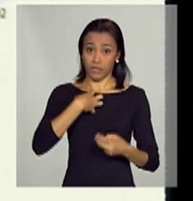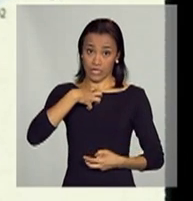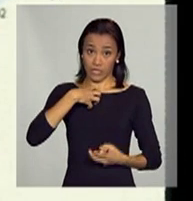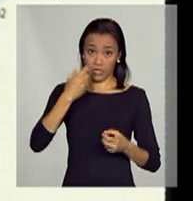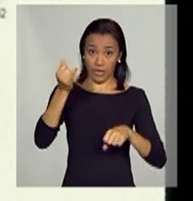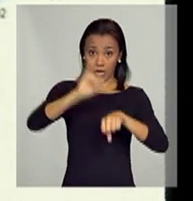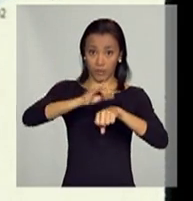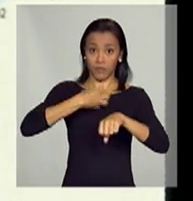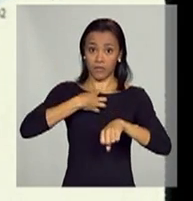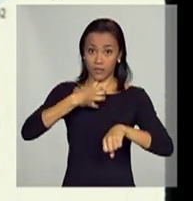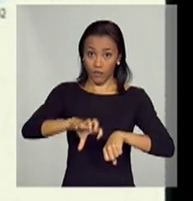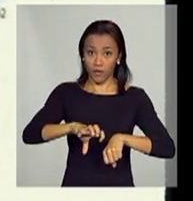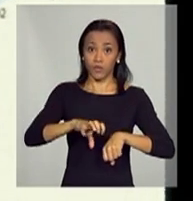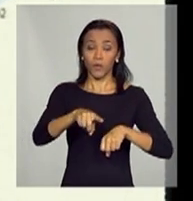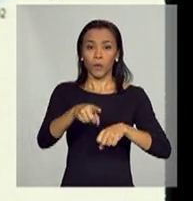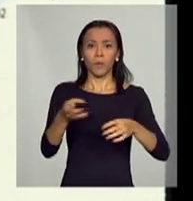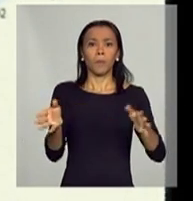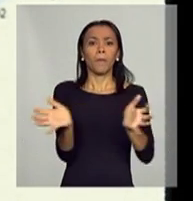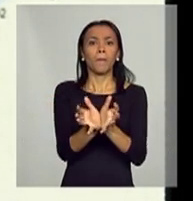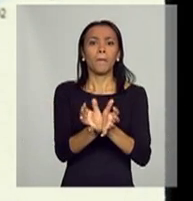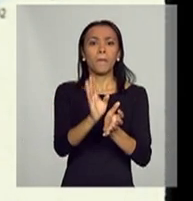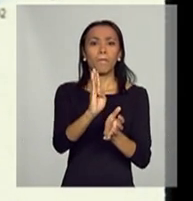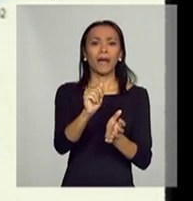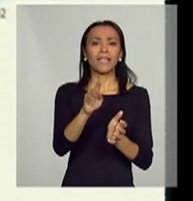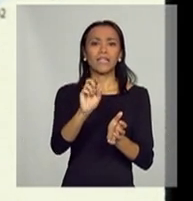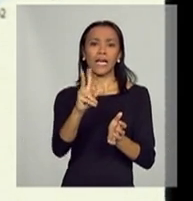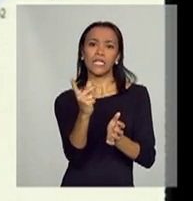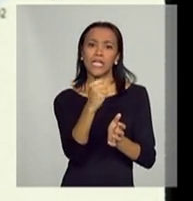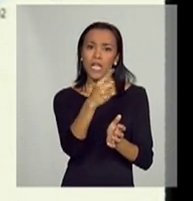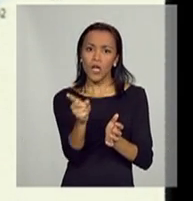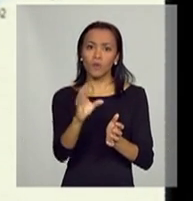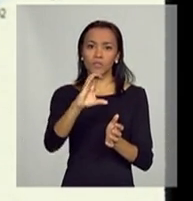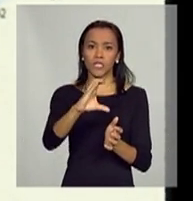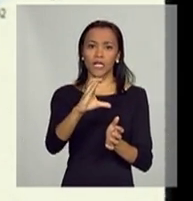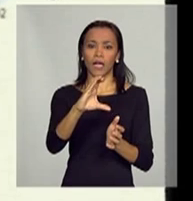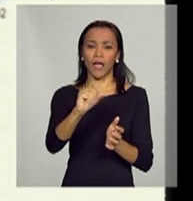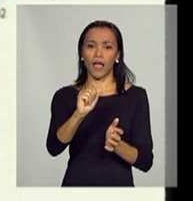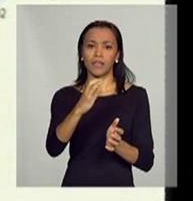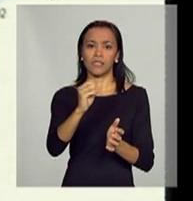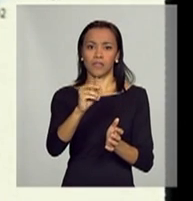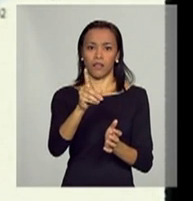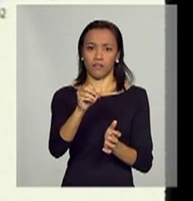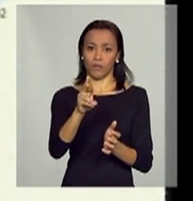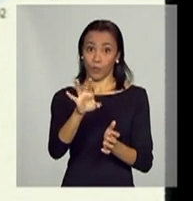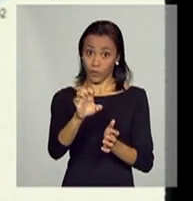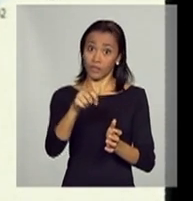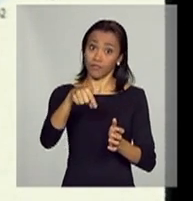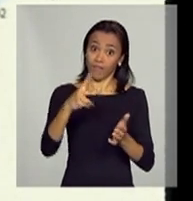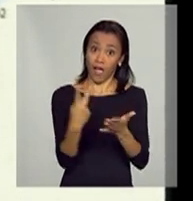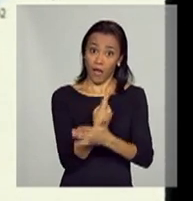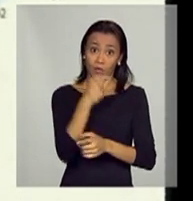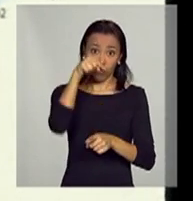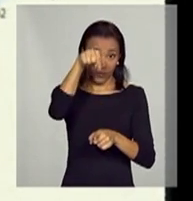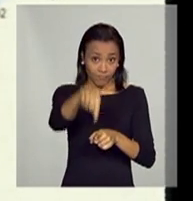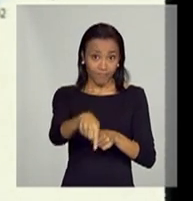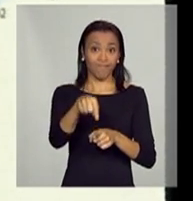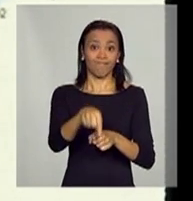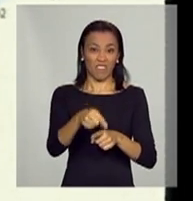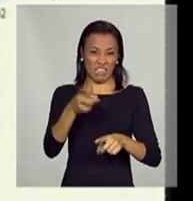no 19º Batalhão de Caçadores, em Mataripe, no comando militar da refinaria da